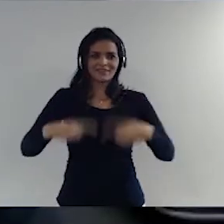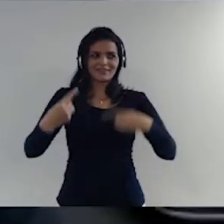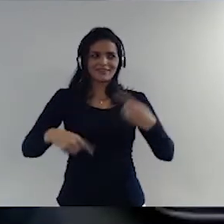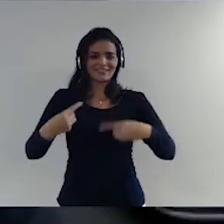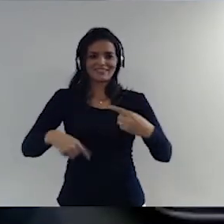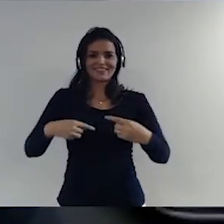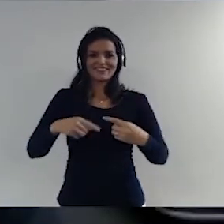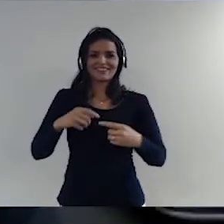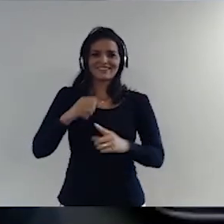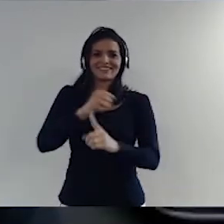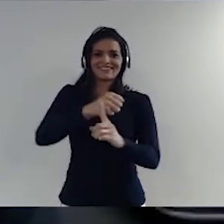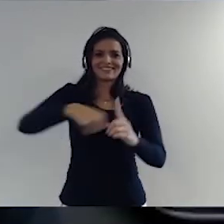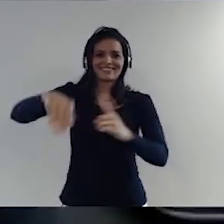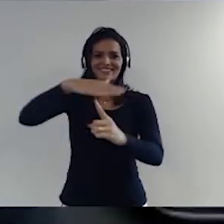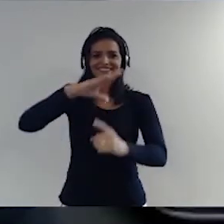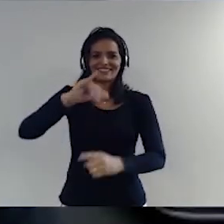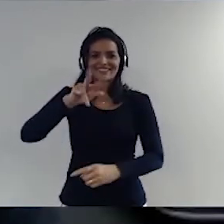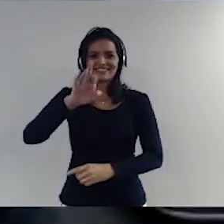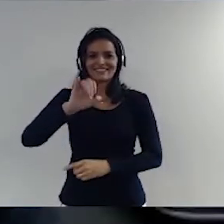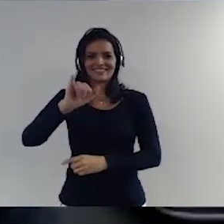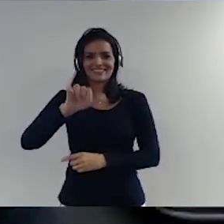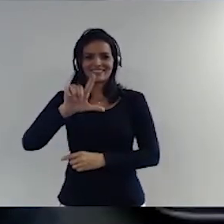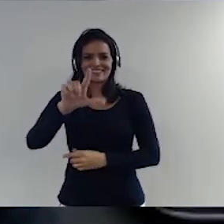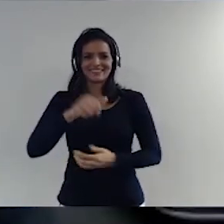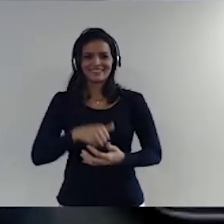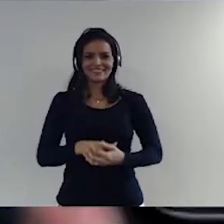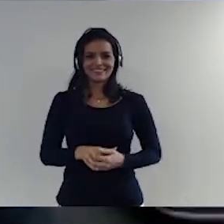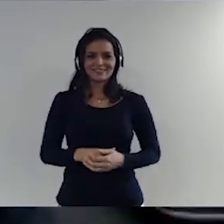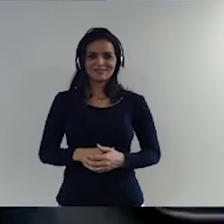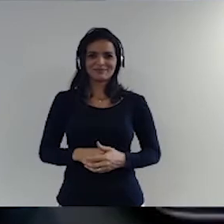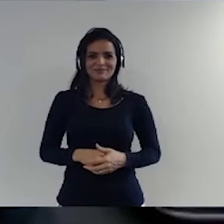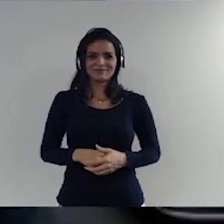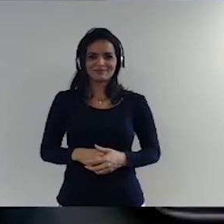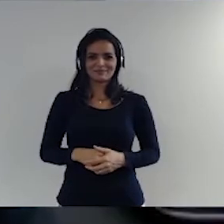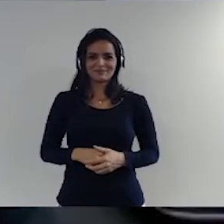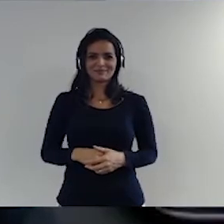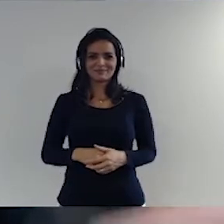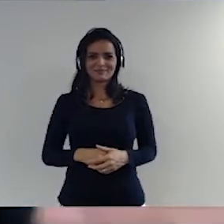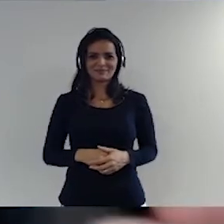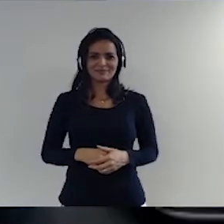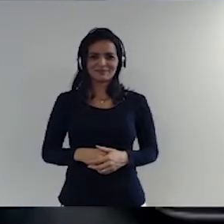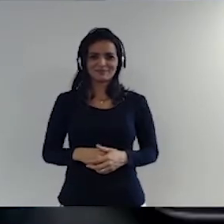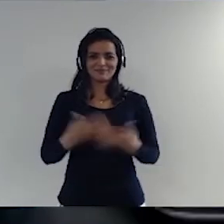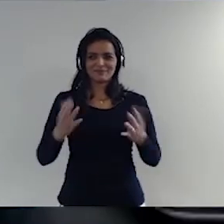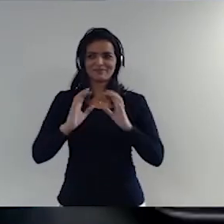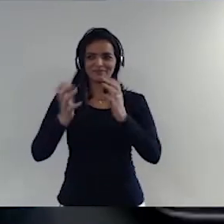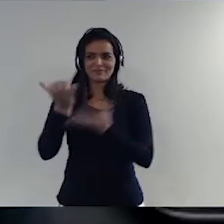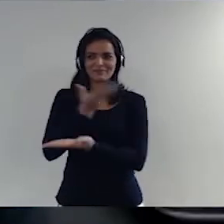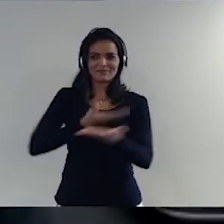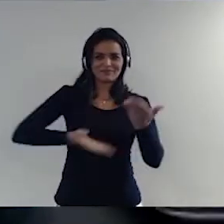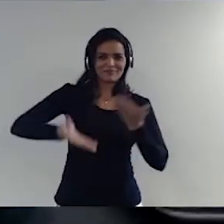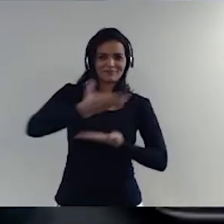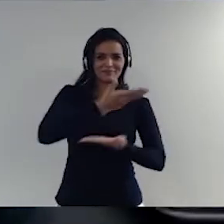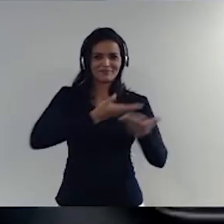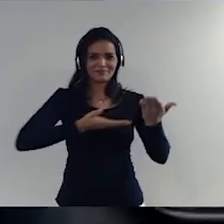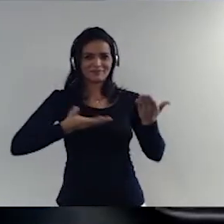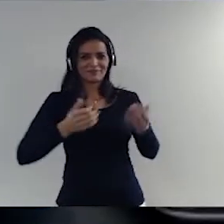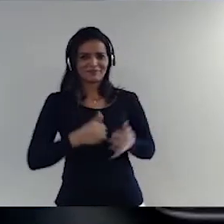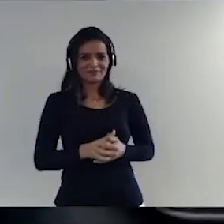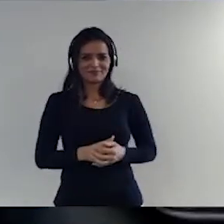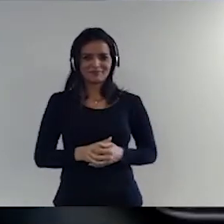civil, promove as leis que vão regular a convivência e o caminhar deste